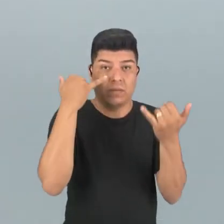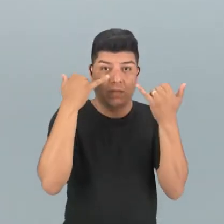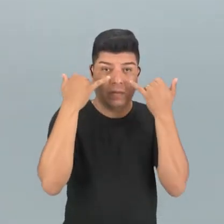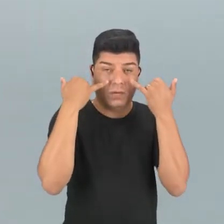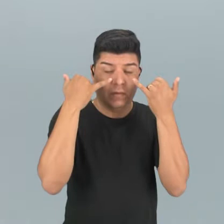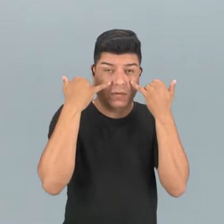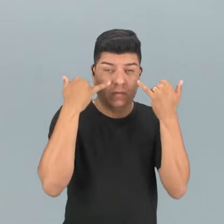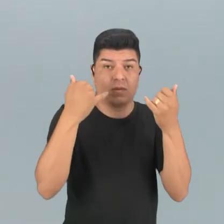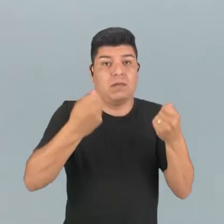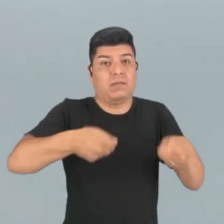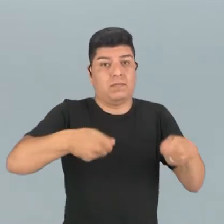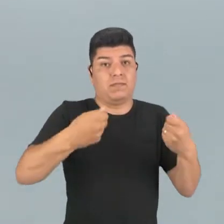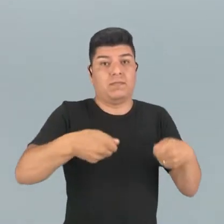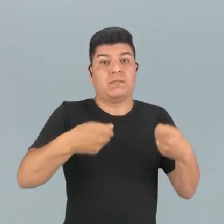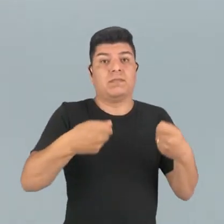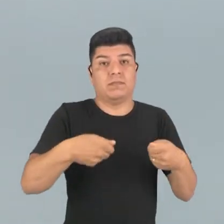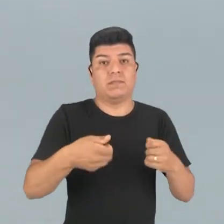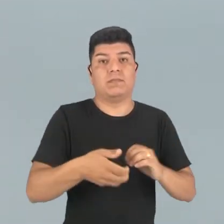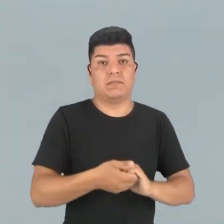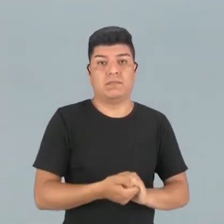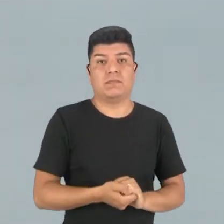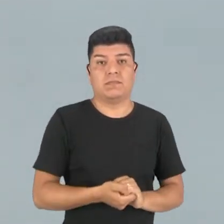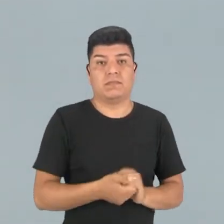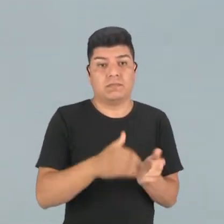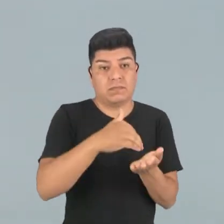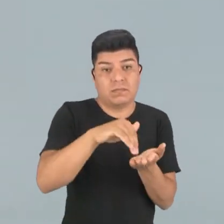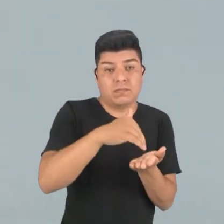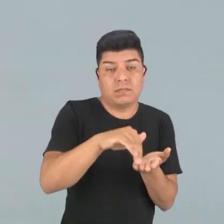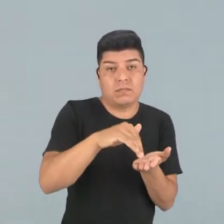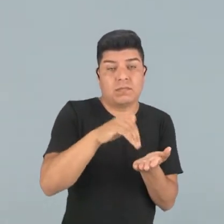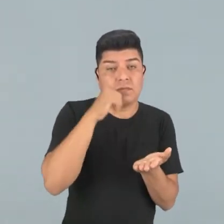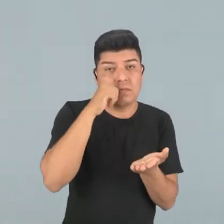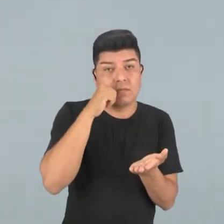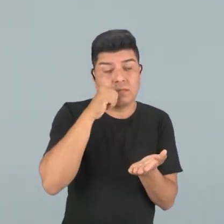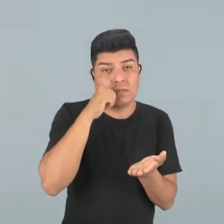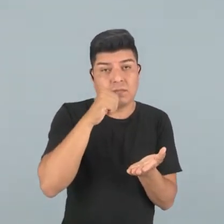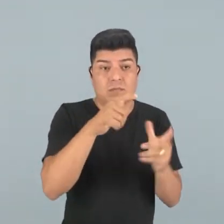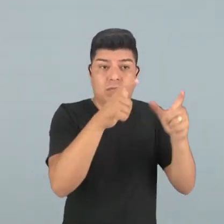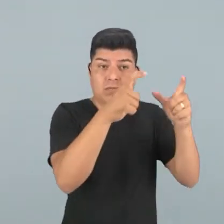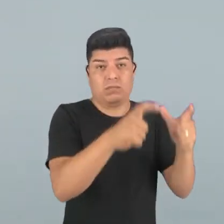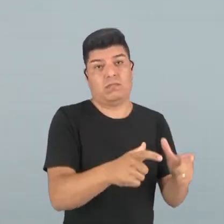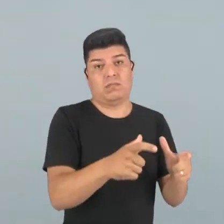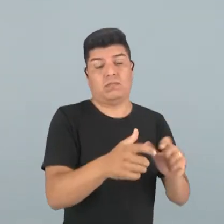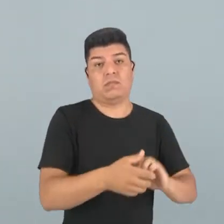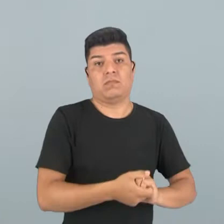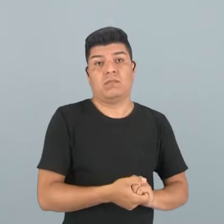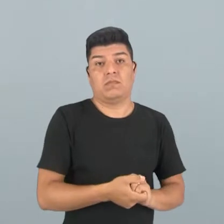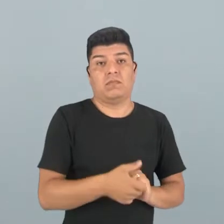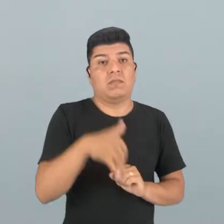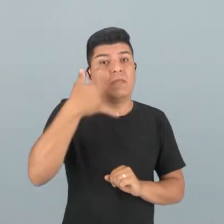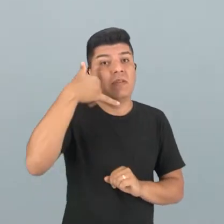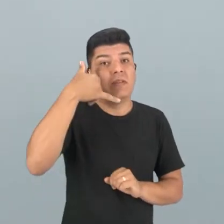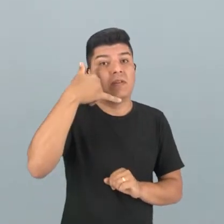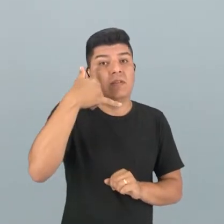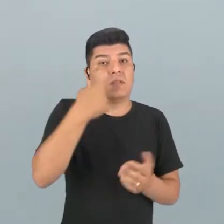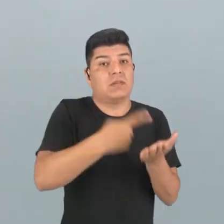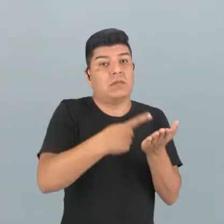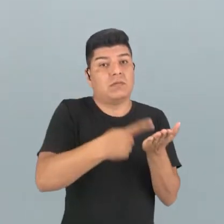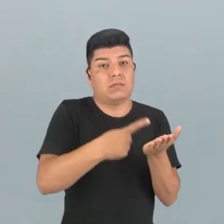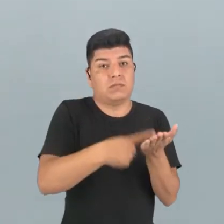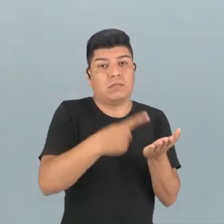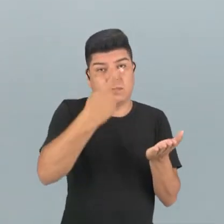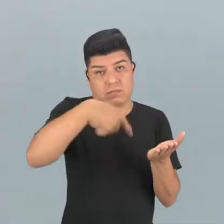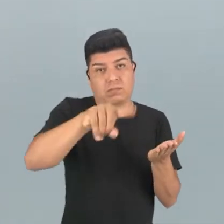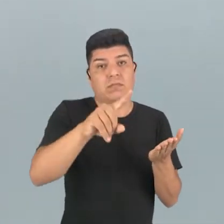estava precisando de secretária em determinado local. E eu liguei e marquei para ir